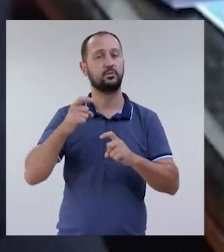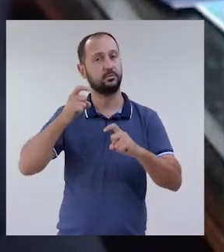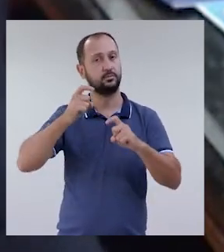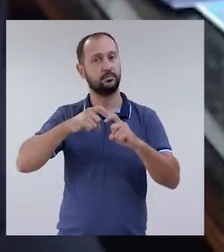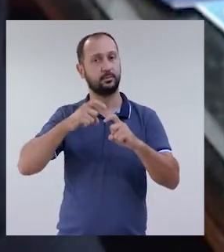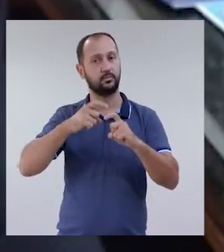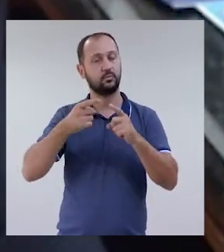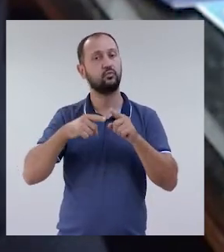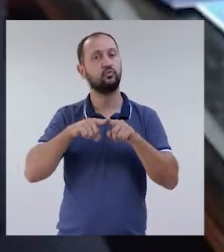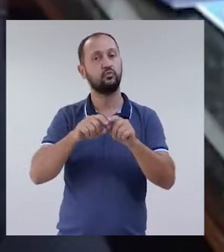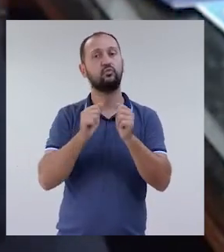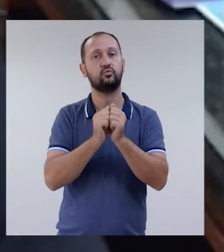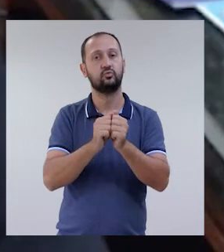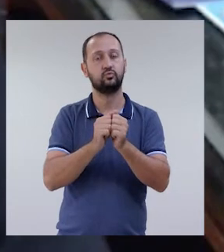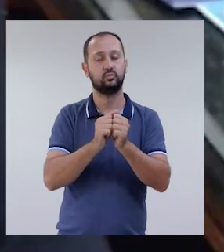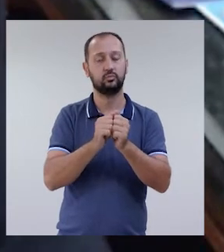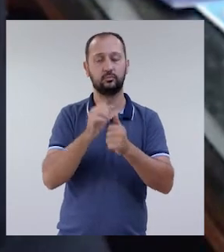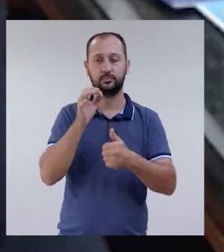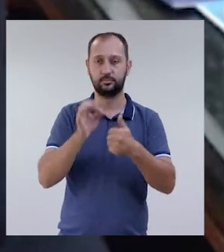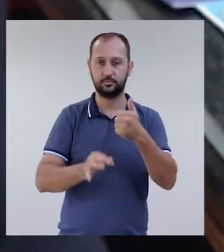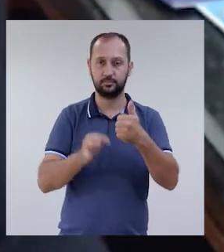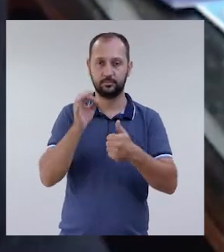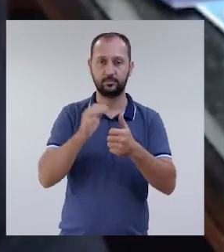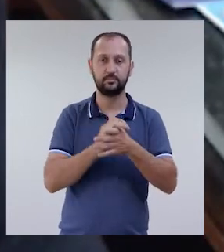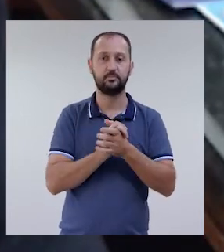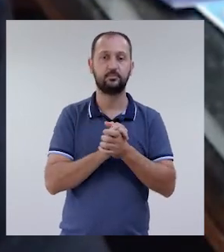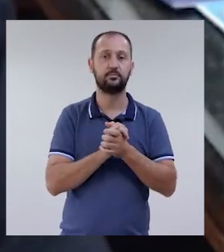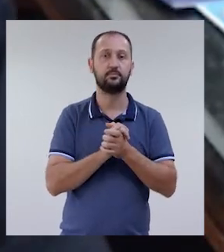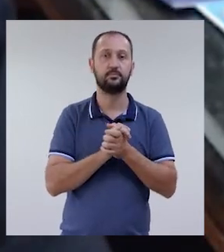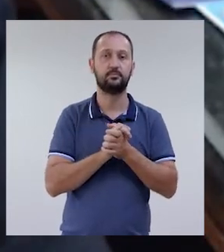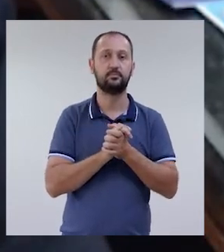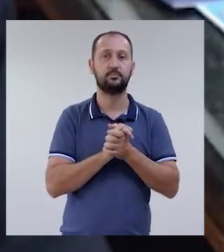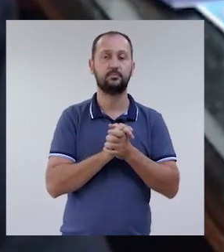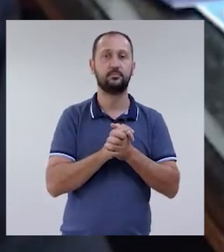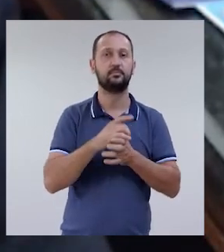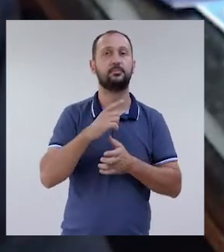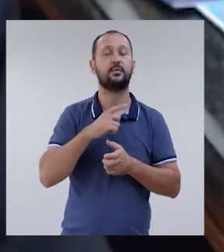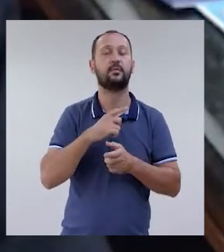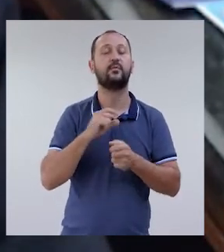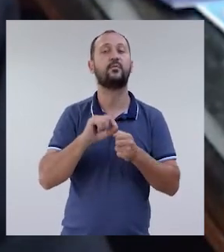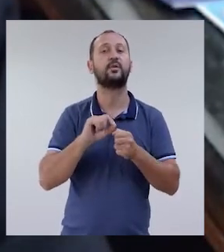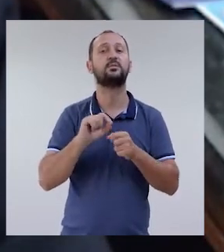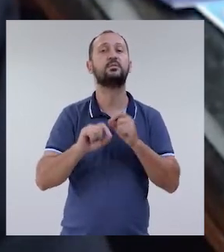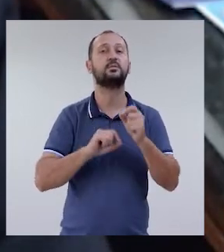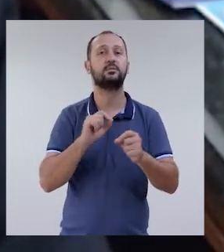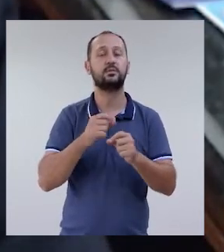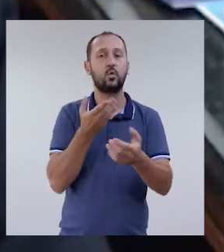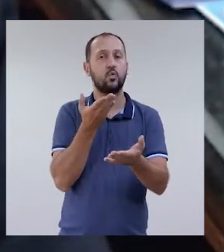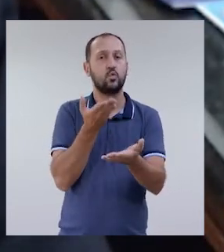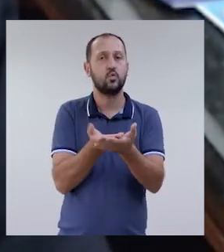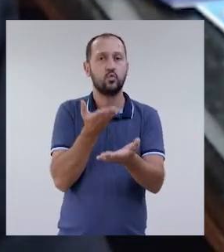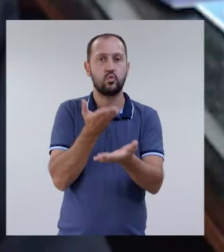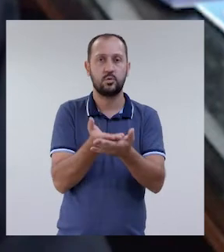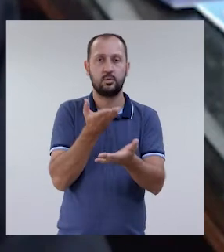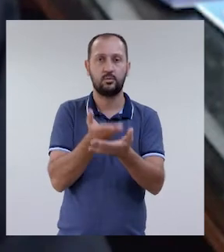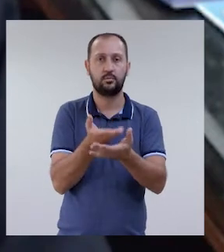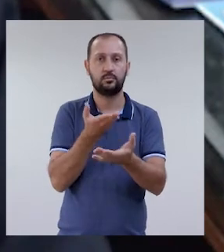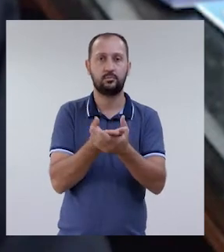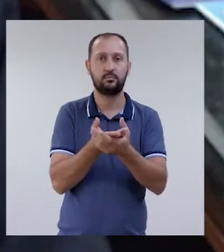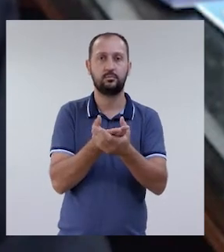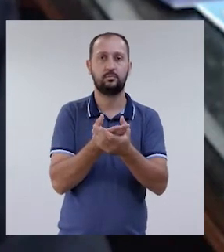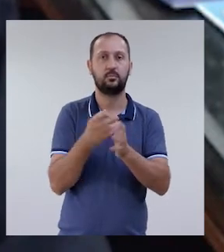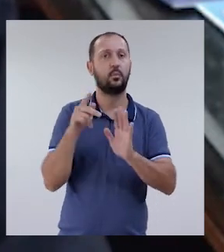nossos médicos vinculados ao Tribunal de Justiça, para realizarem um